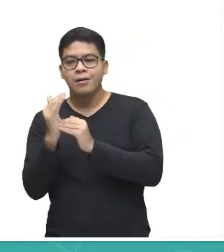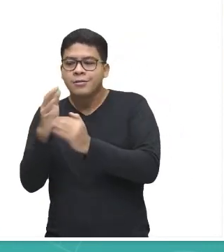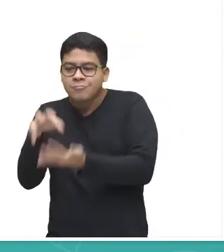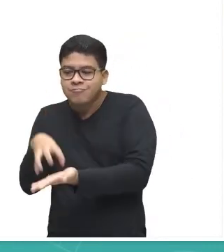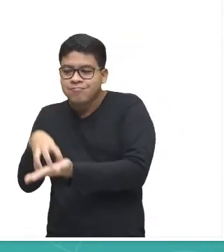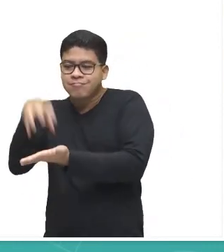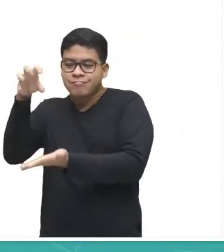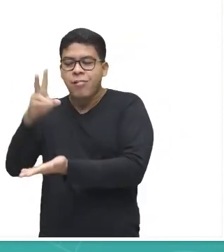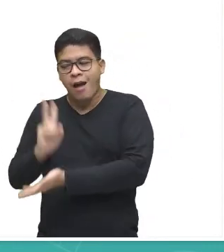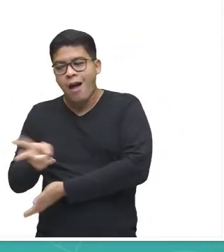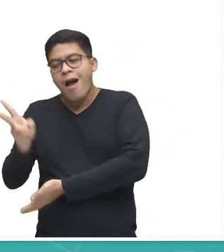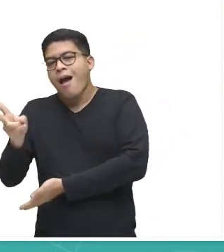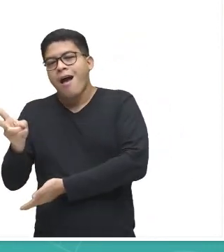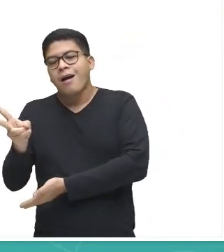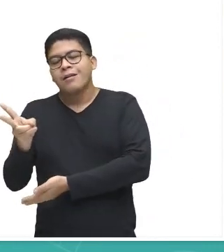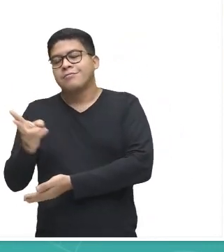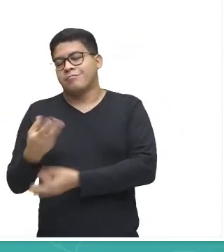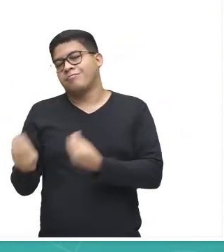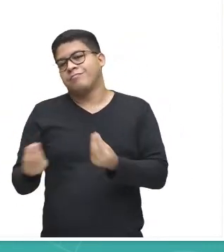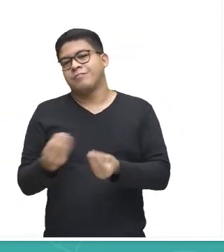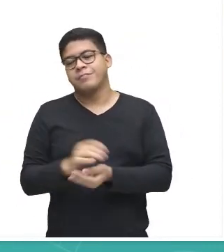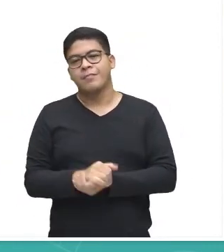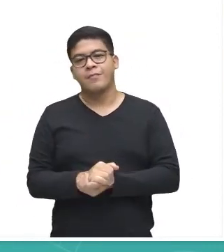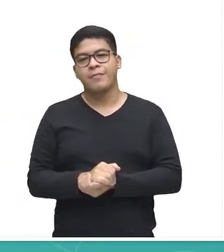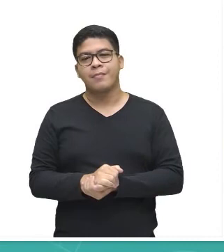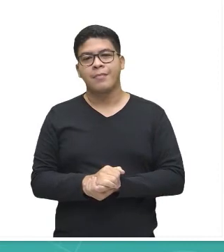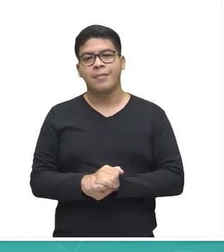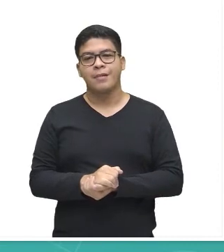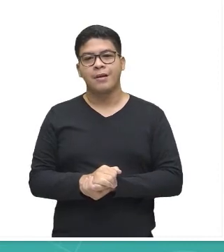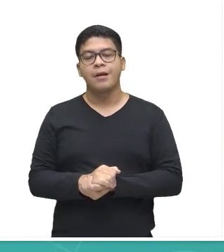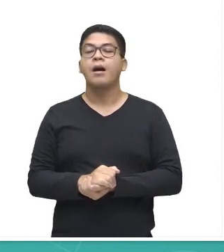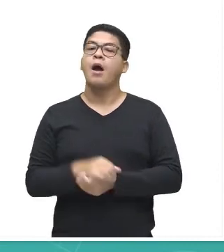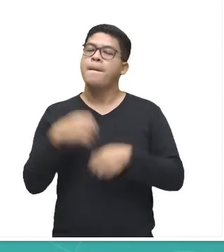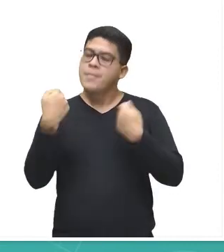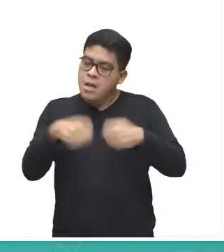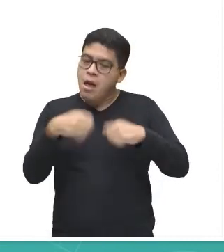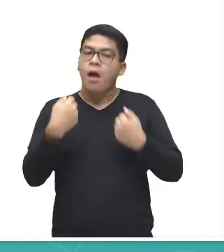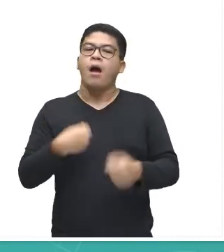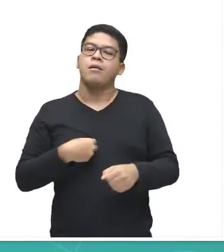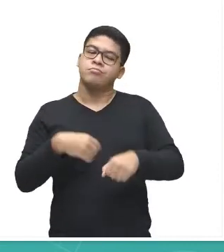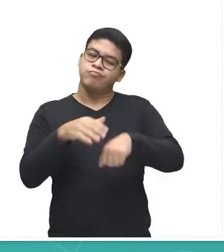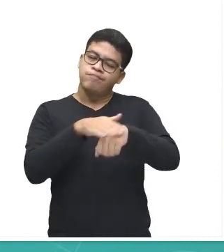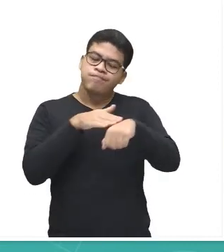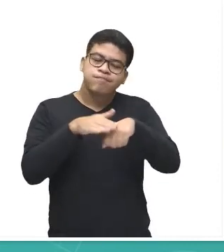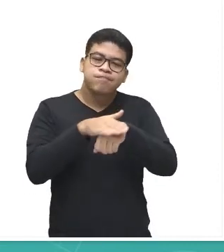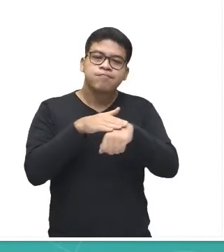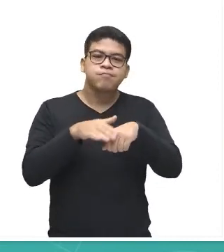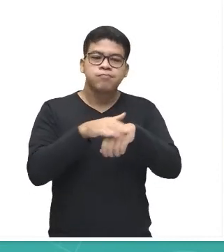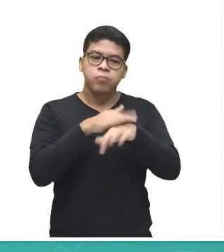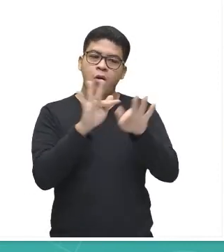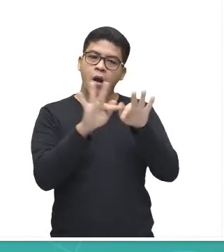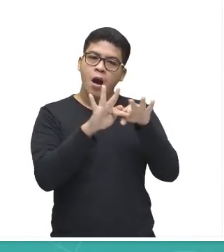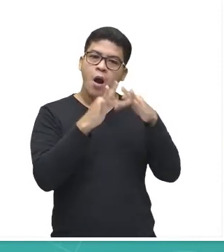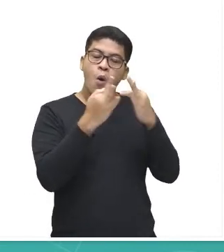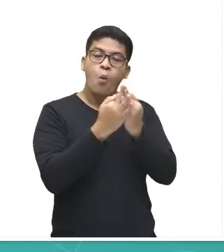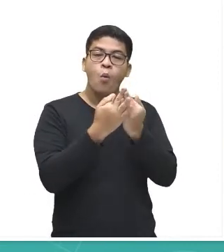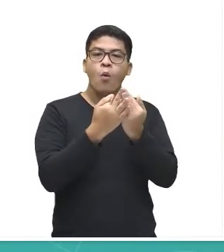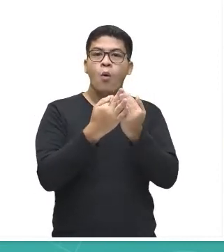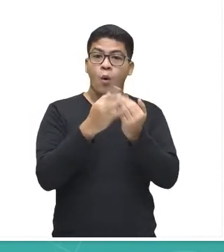todo sempre, né? Sempre ter um bom diálogo com os pais, foi o que o Gabriel